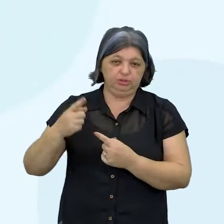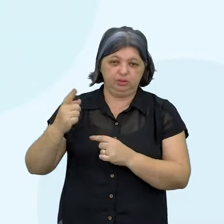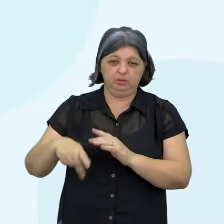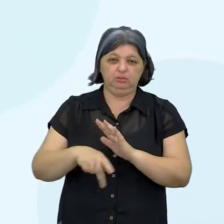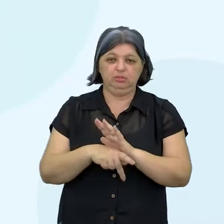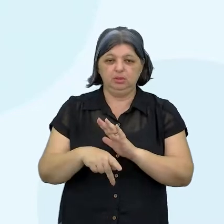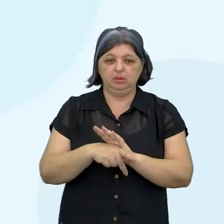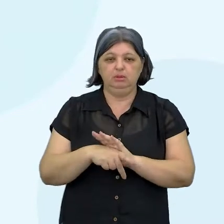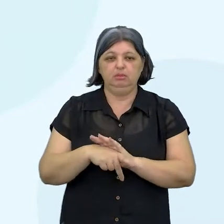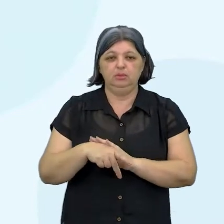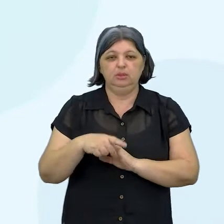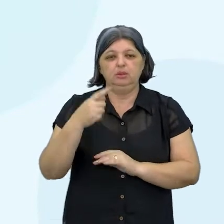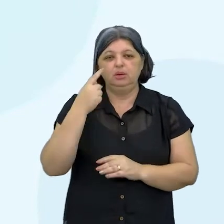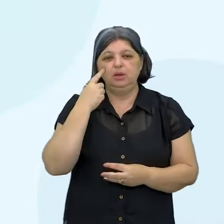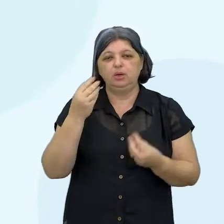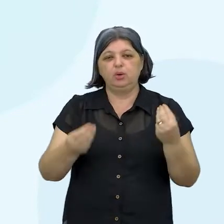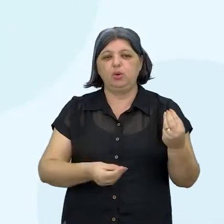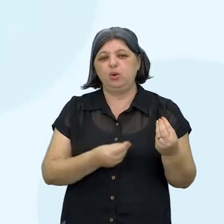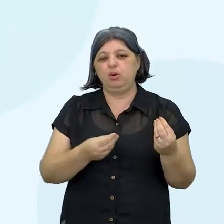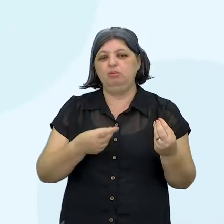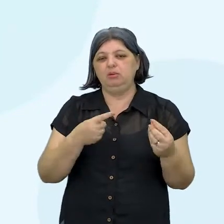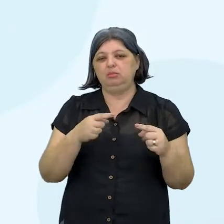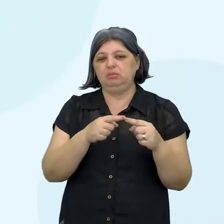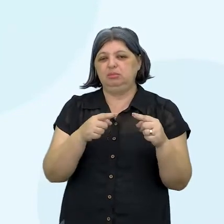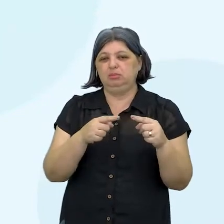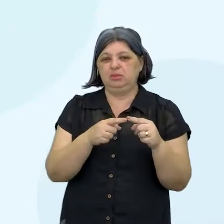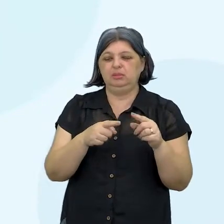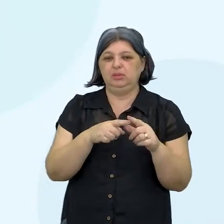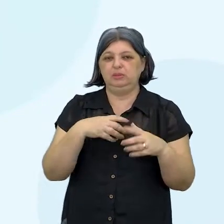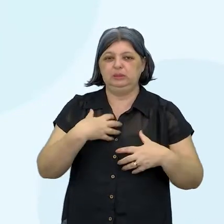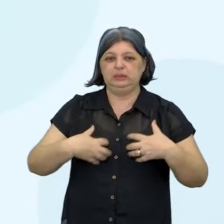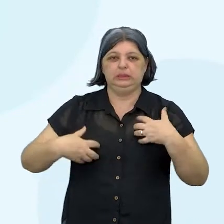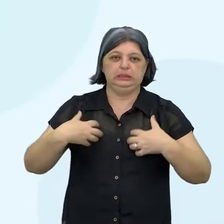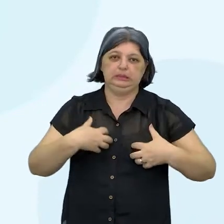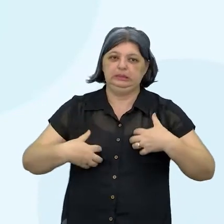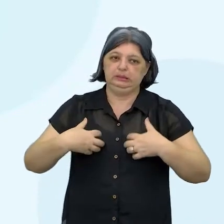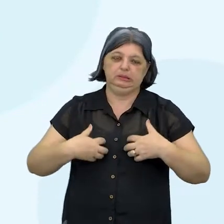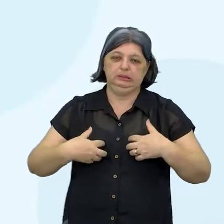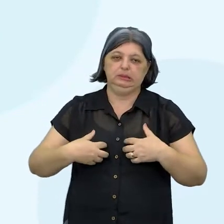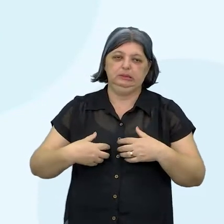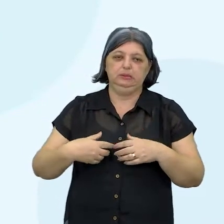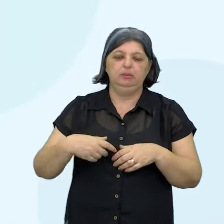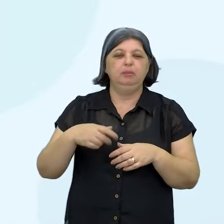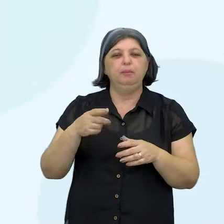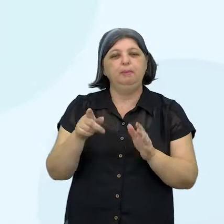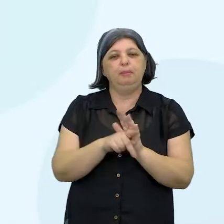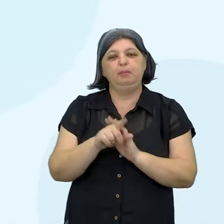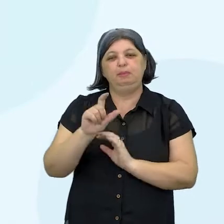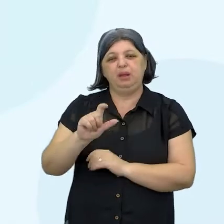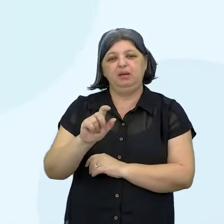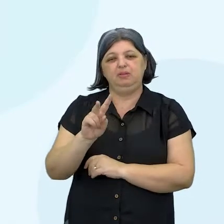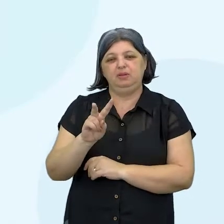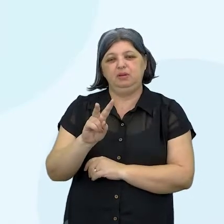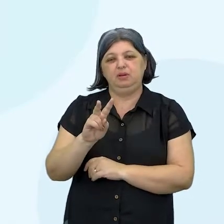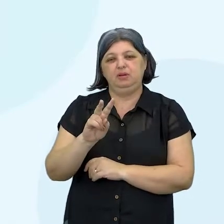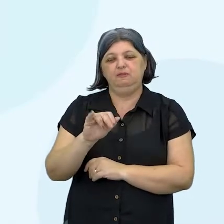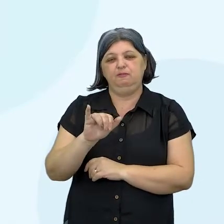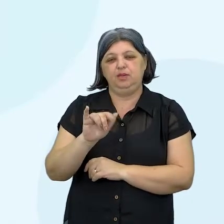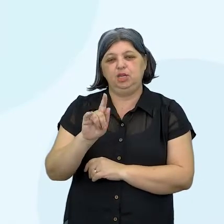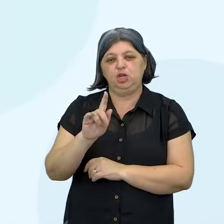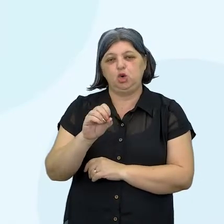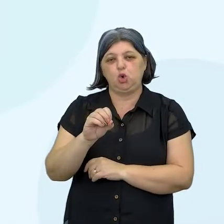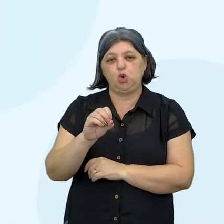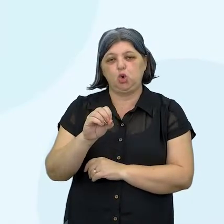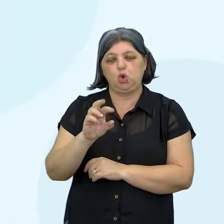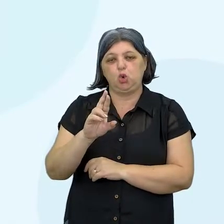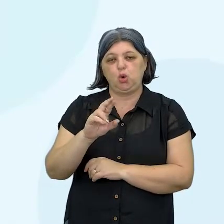vigorexia. Ela tá atrelada um pouco mais a fobias, né? No caso, a pessoa fica obcecada pela ideia de um corpo, entre aspas, perfeito,